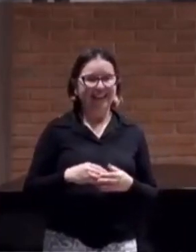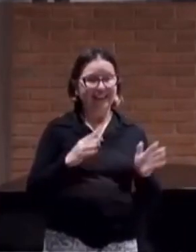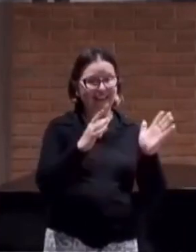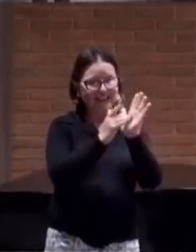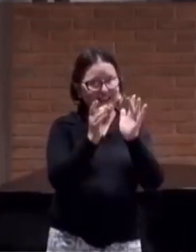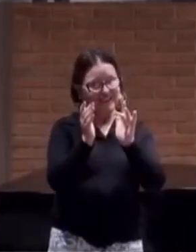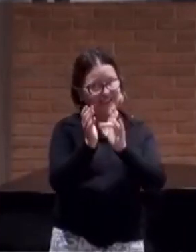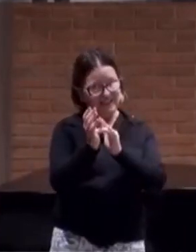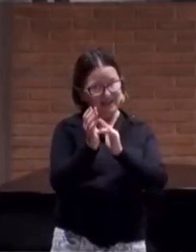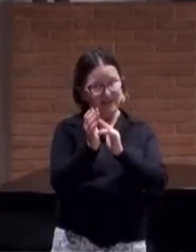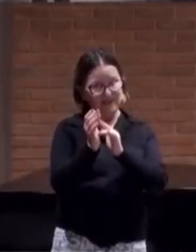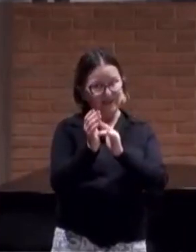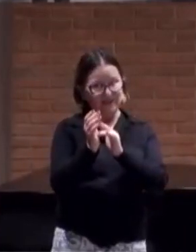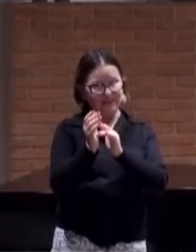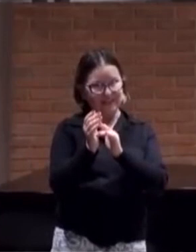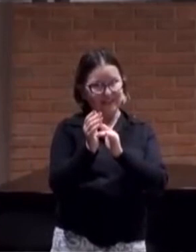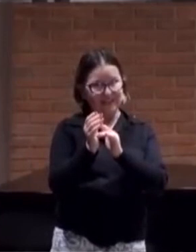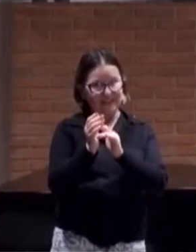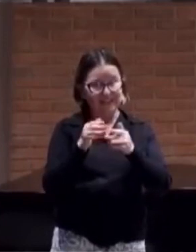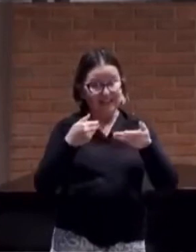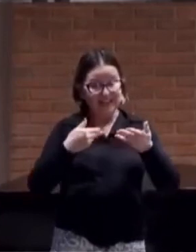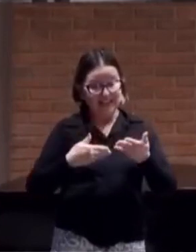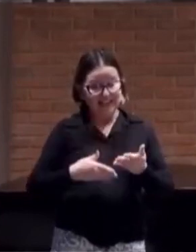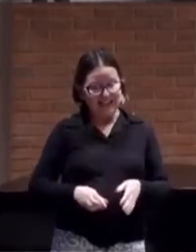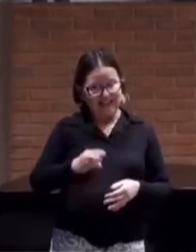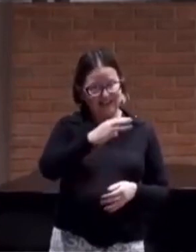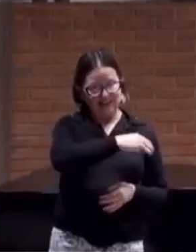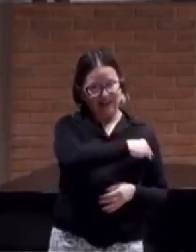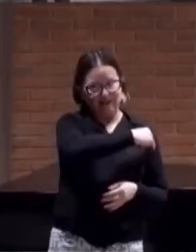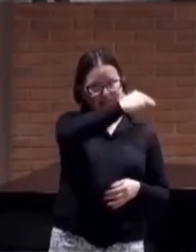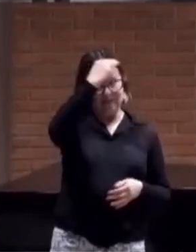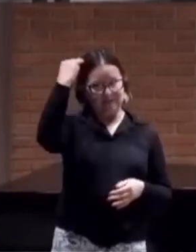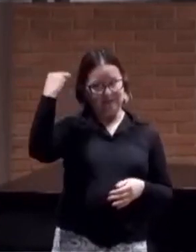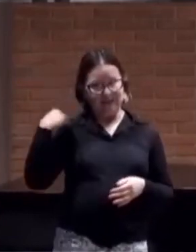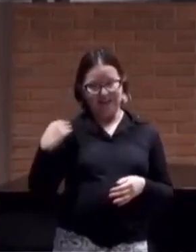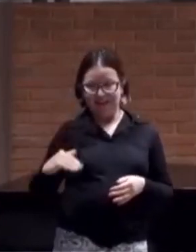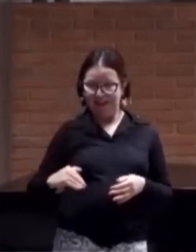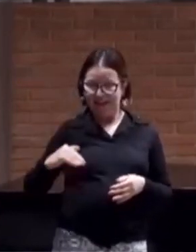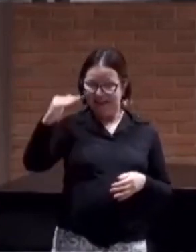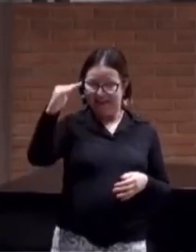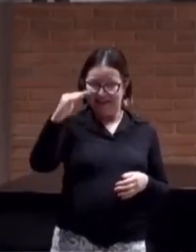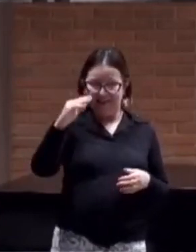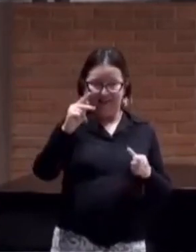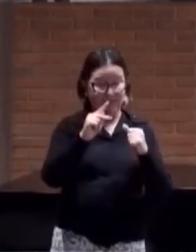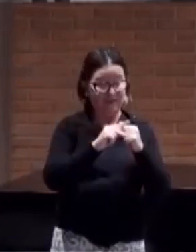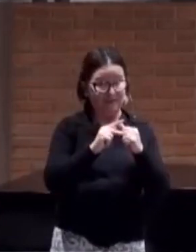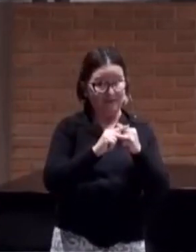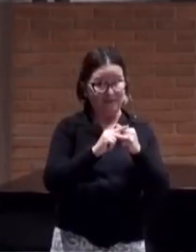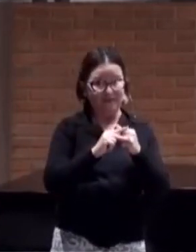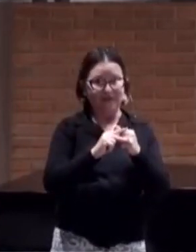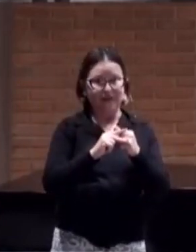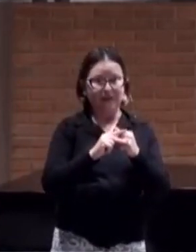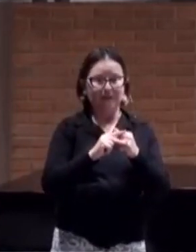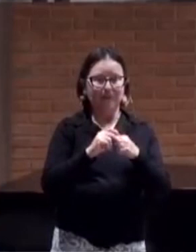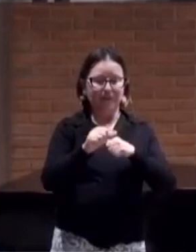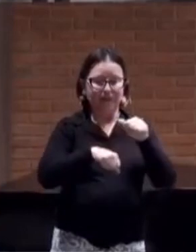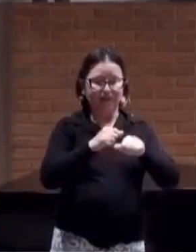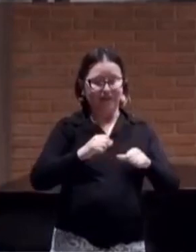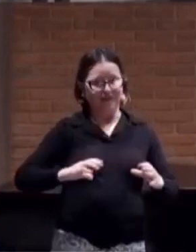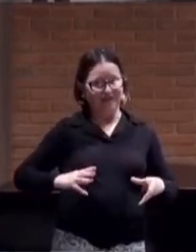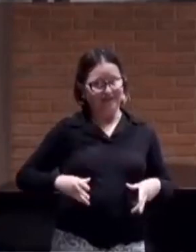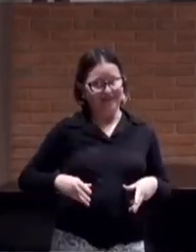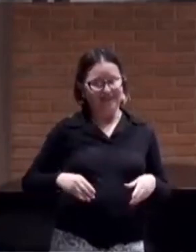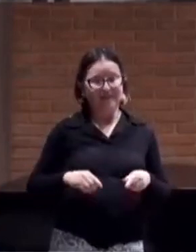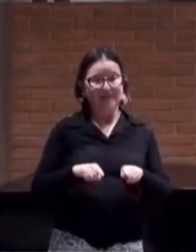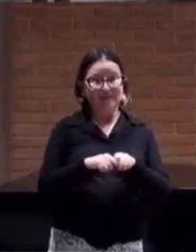Maria, que cresceu, mas que era o Verbo encarnado. Mas eu vou mandar um outro,